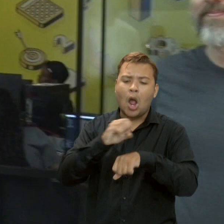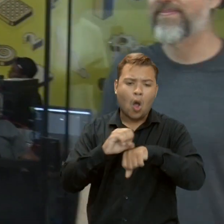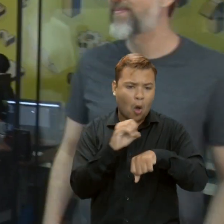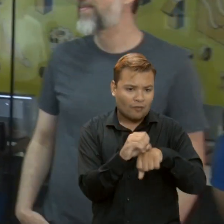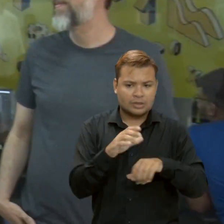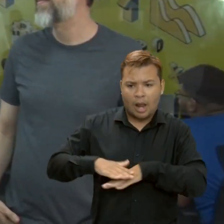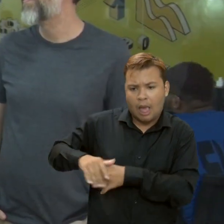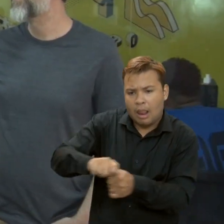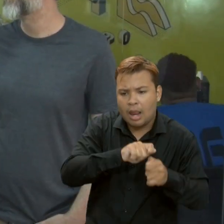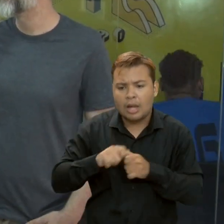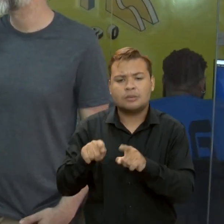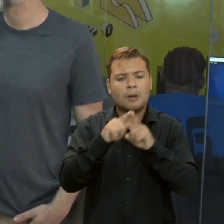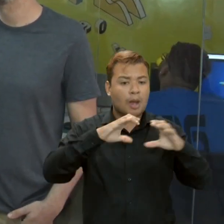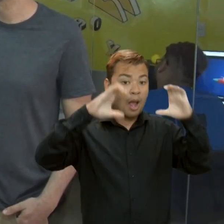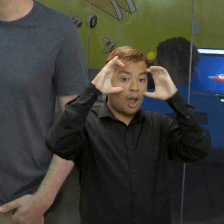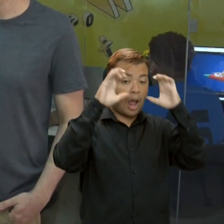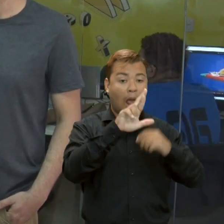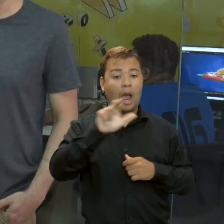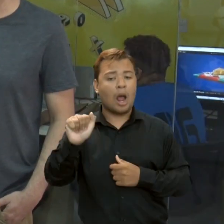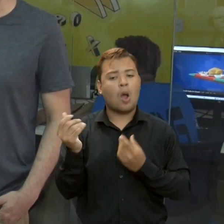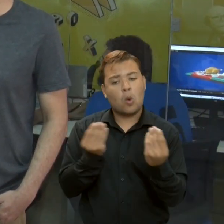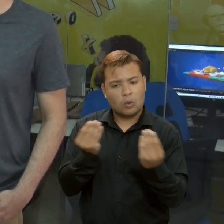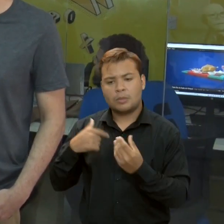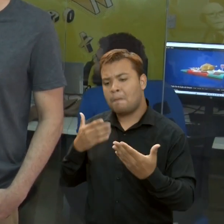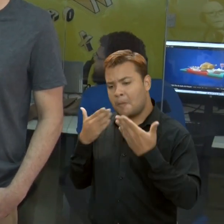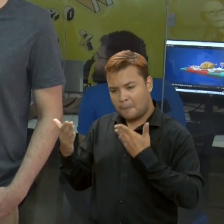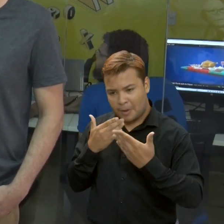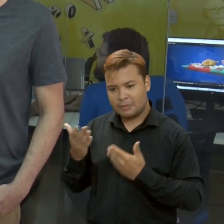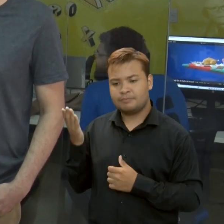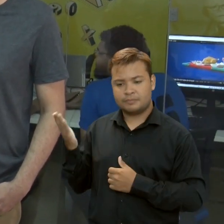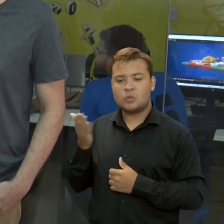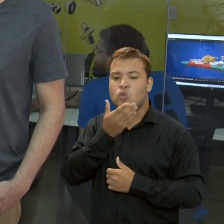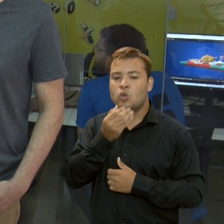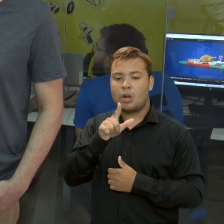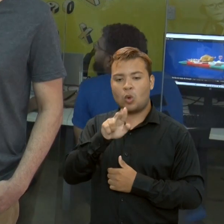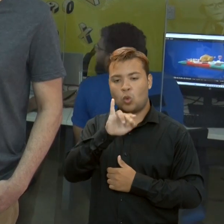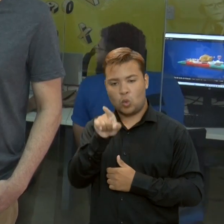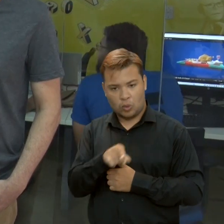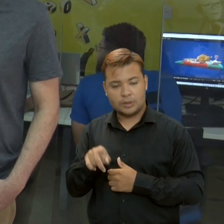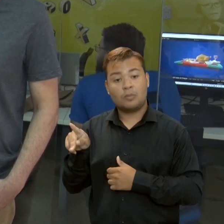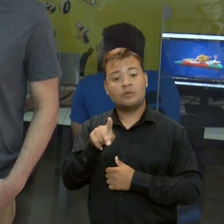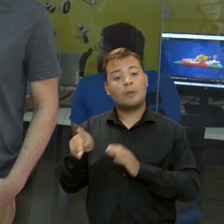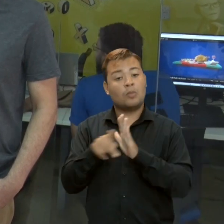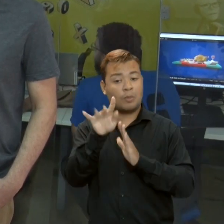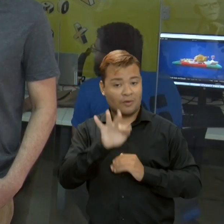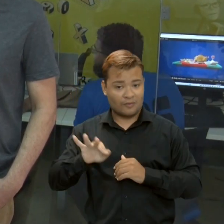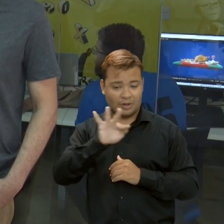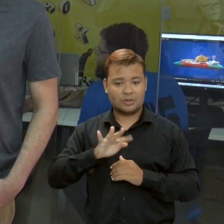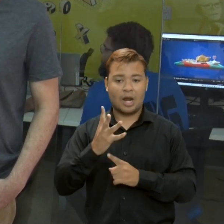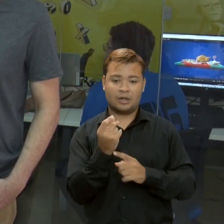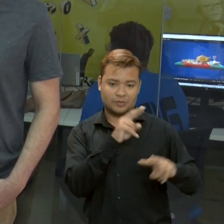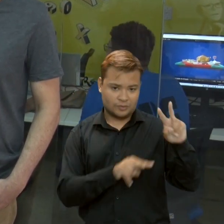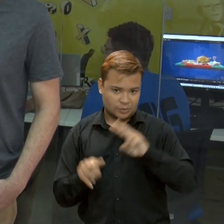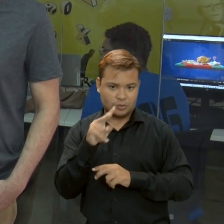Maker e sobre realidade aumentada, a gente conversa com Luiz Olivieri, professor da Faculdade de Artes Visuais da UFG